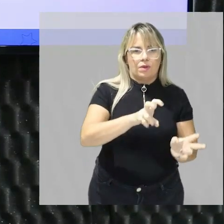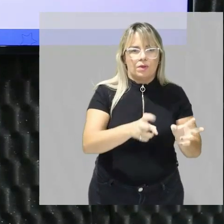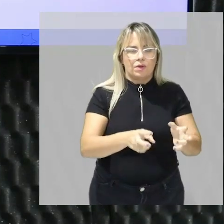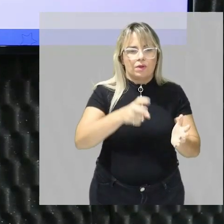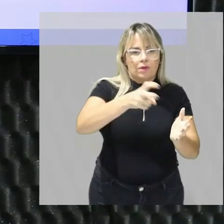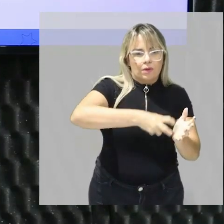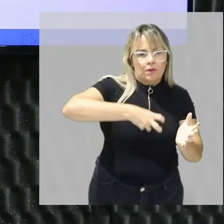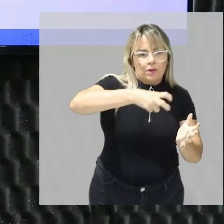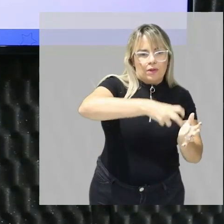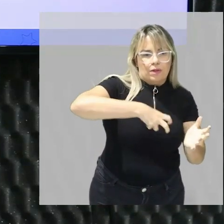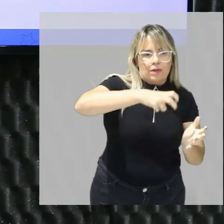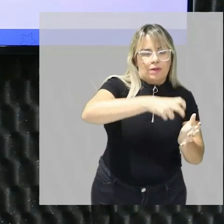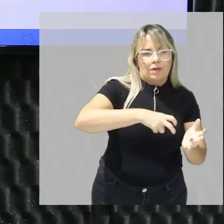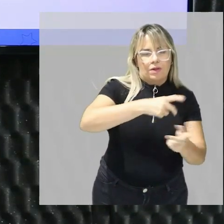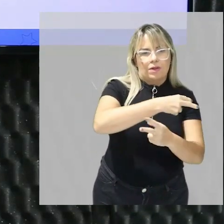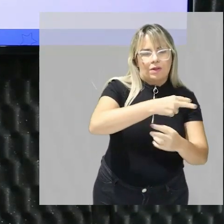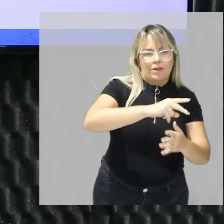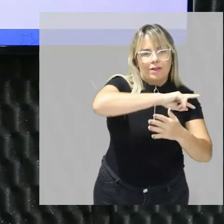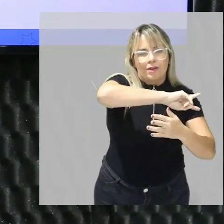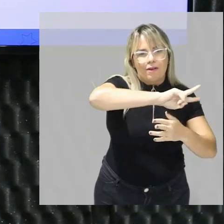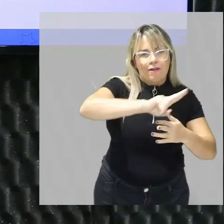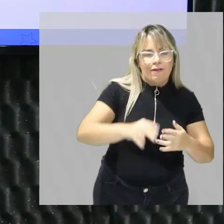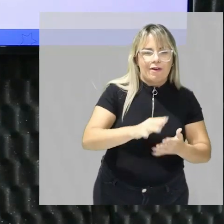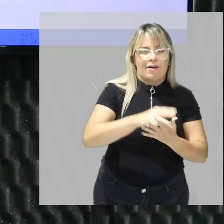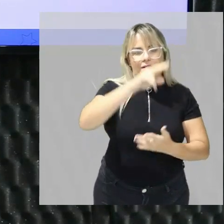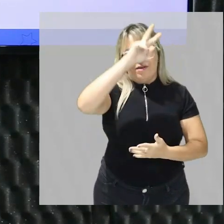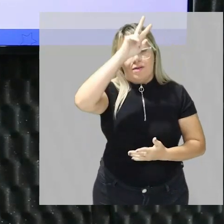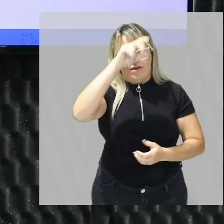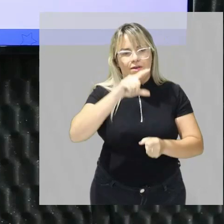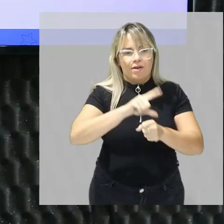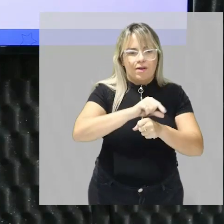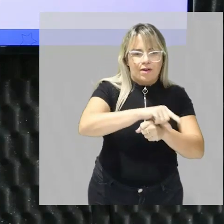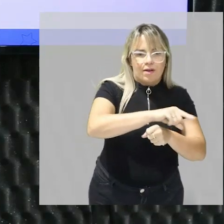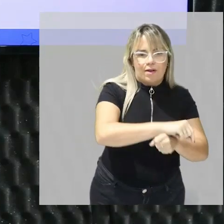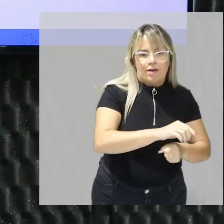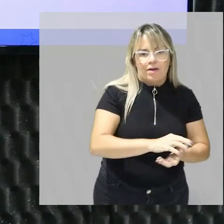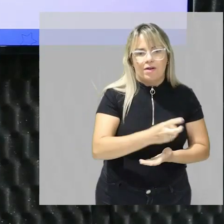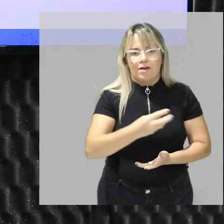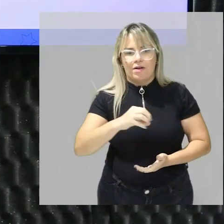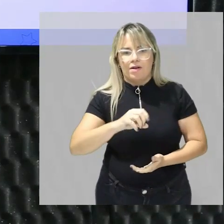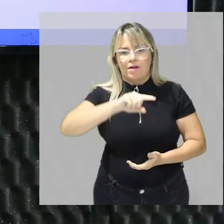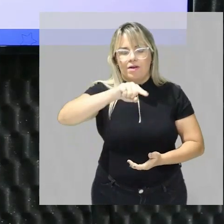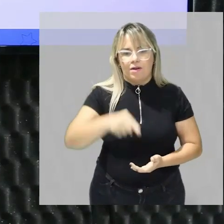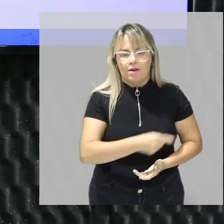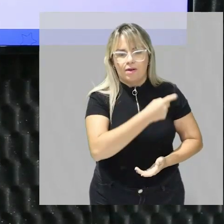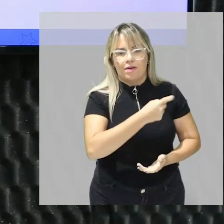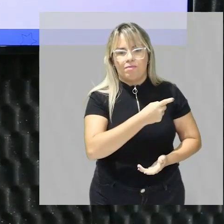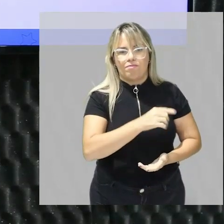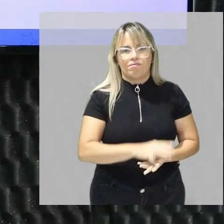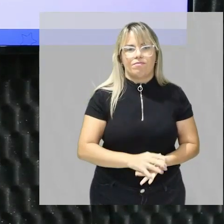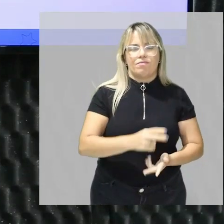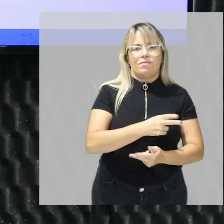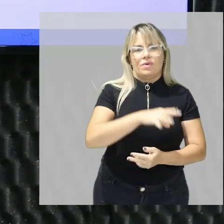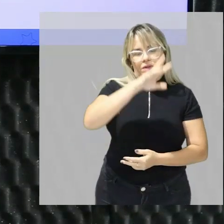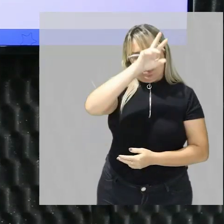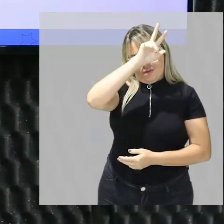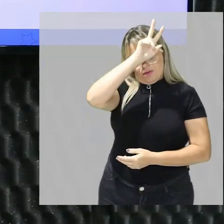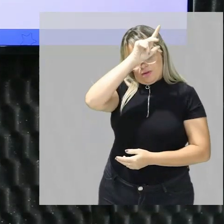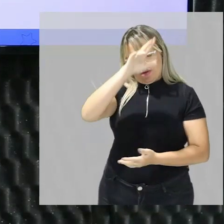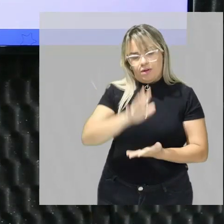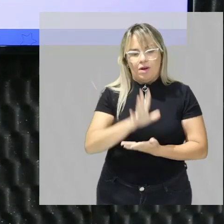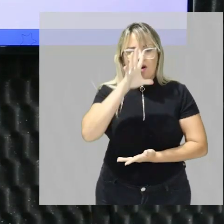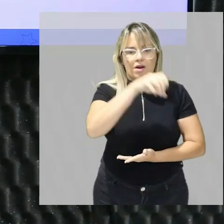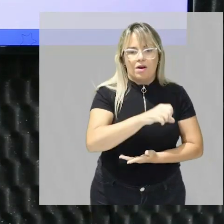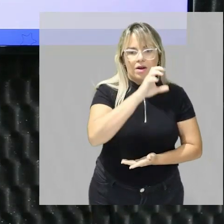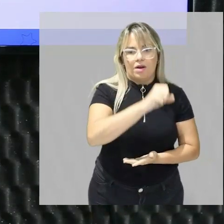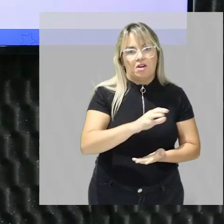vários formigueiros, cupizeiros, captura cerca de 30 mil insetos, se alimenta de inseto, totalmente diferente do que ocorre